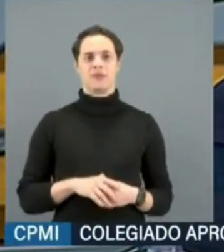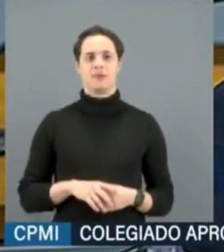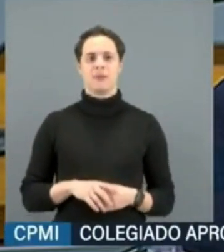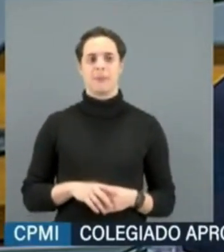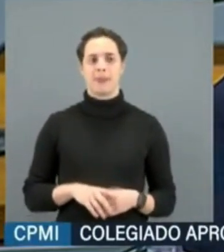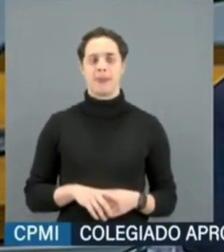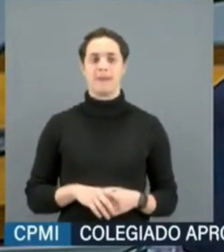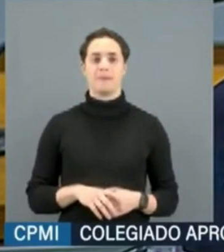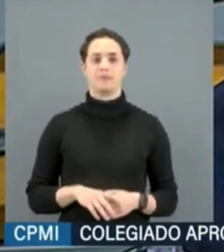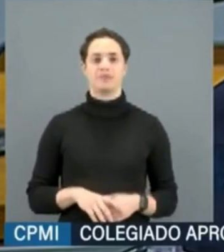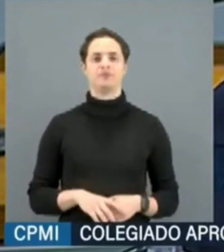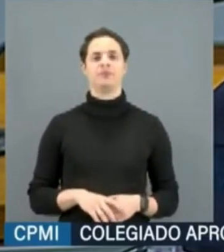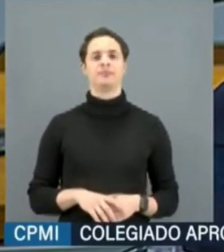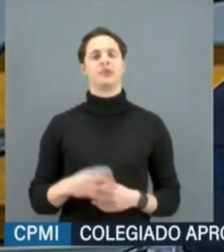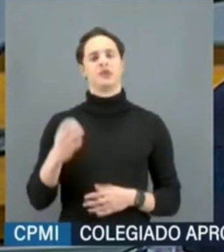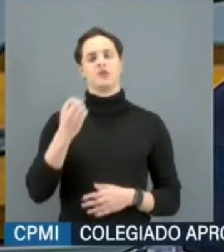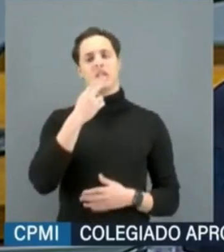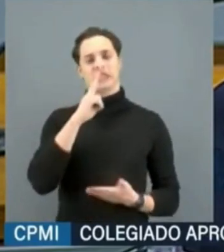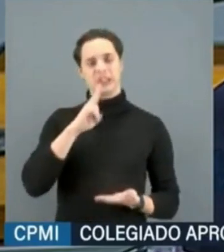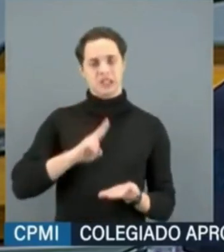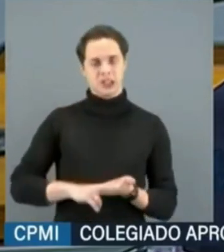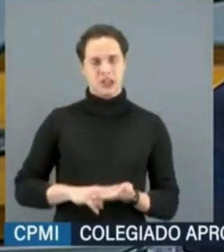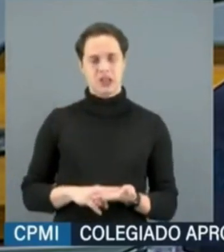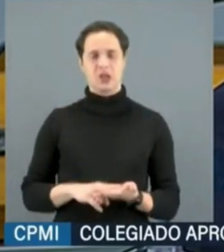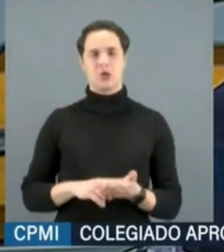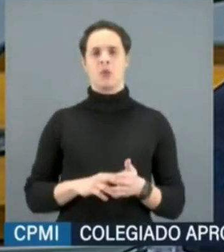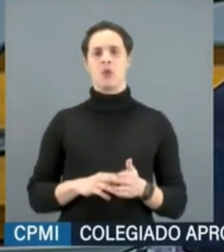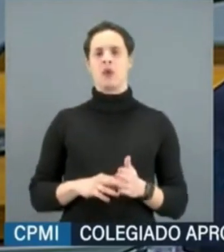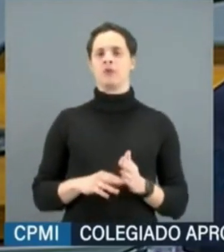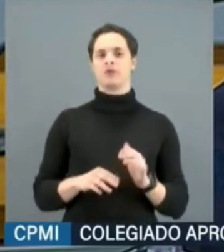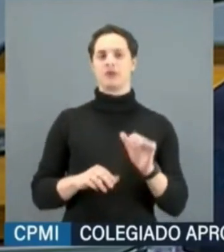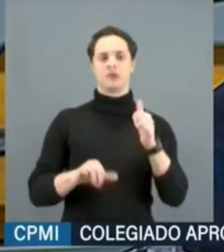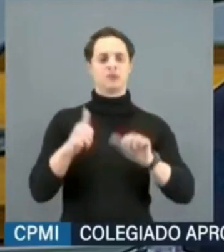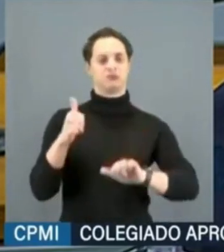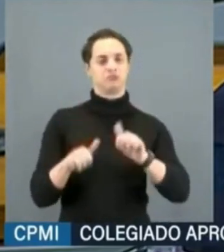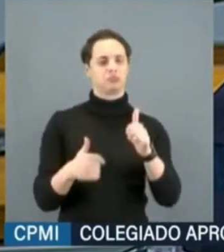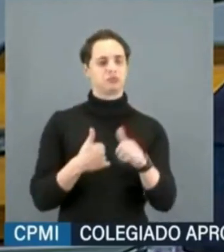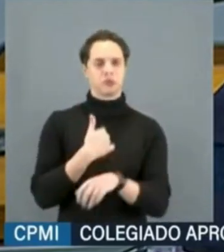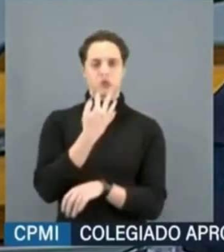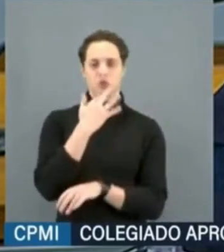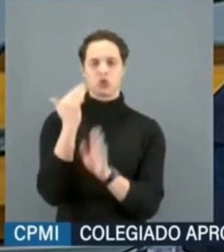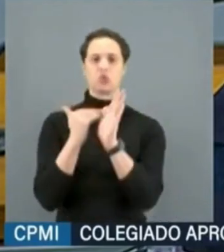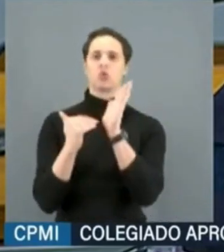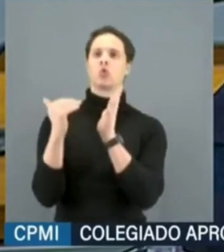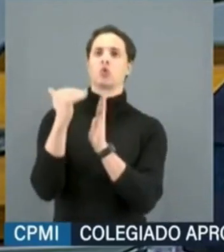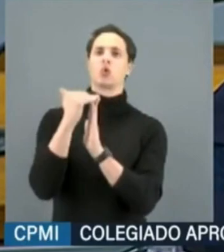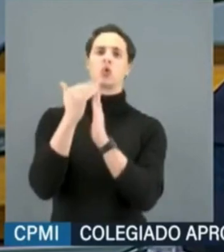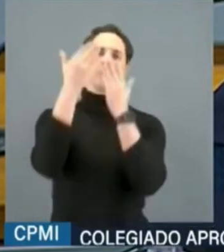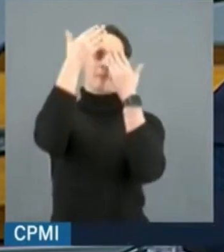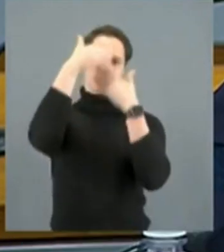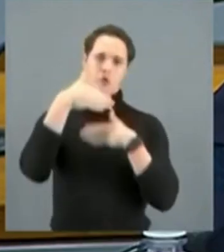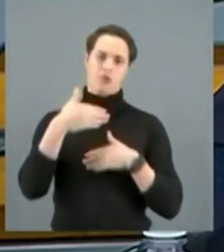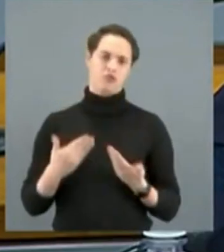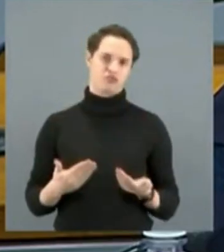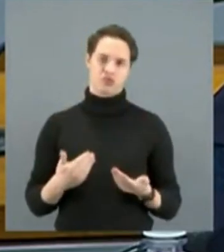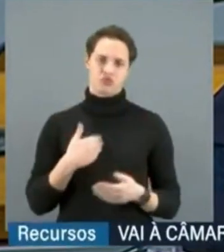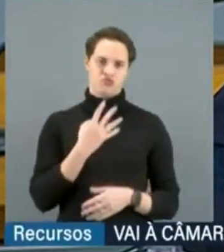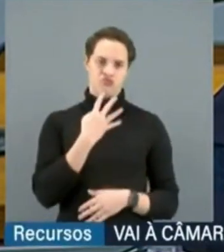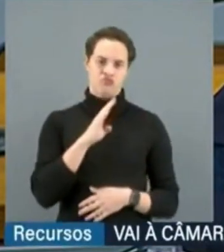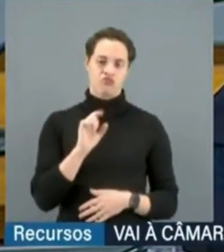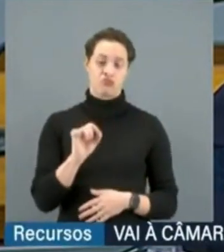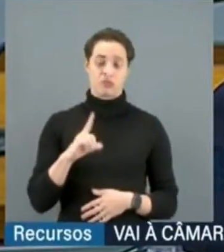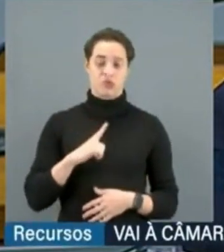E, sinceramente, e aqui eu faço um juízo, uma avaliação, que eu não conheço todas as provas. Não conheço o que